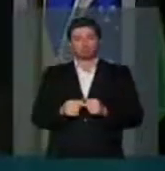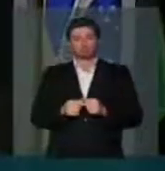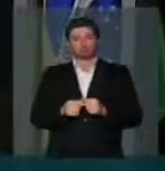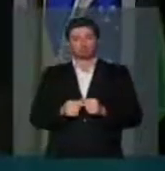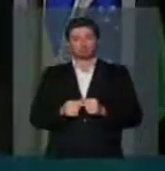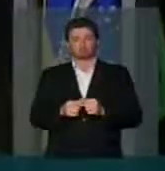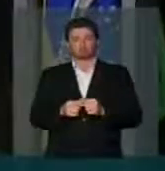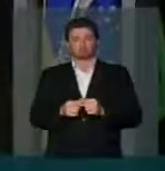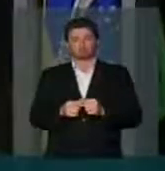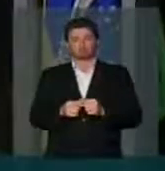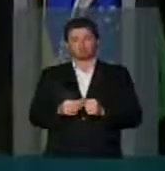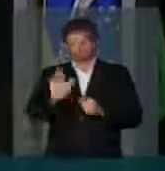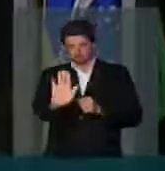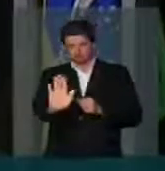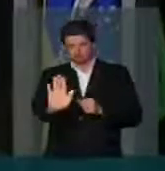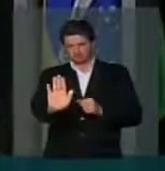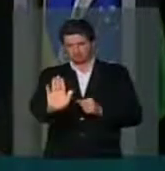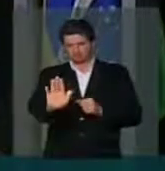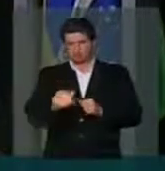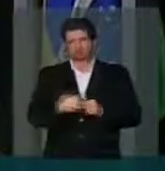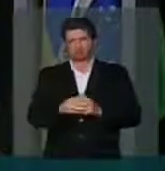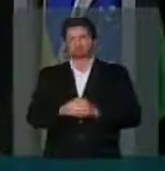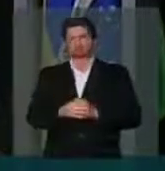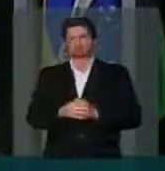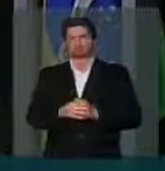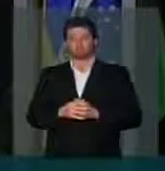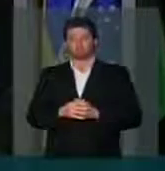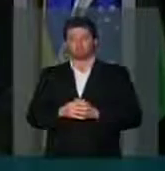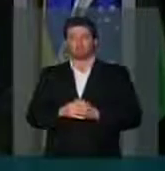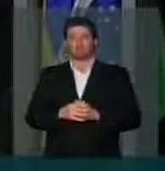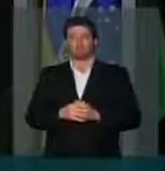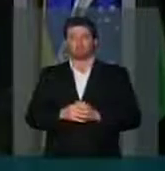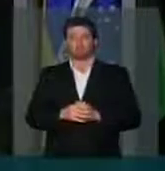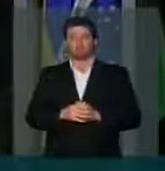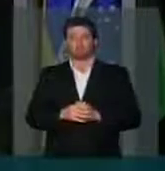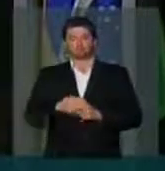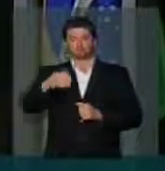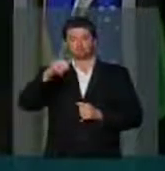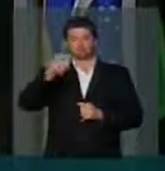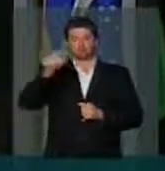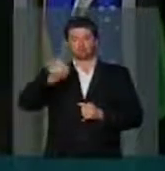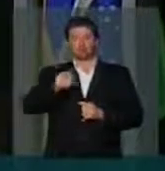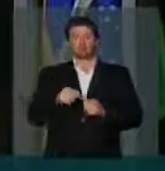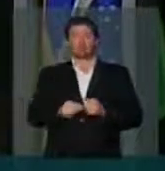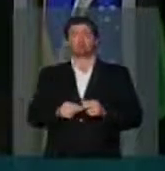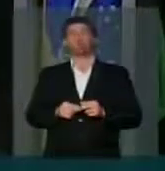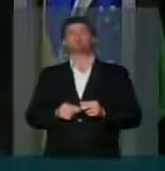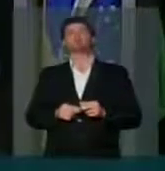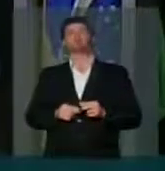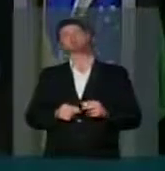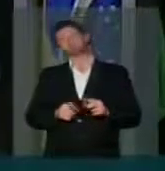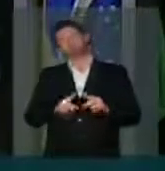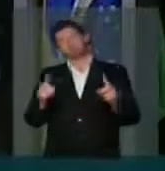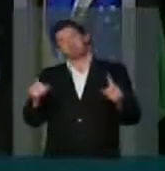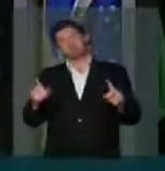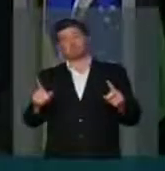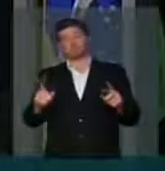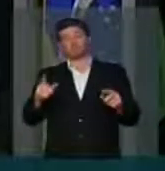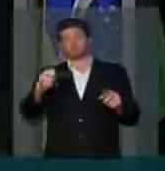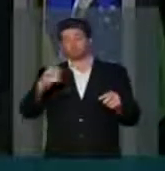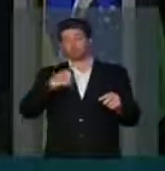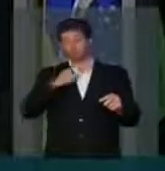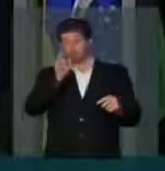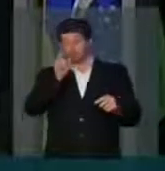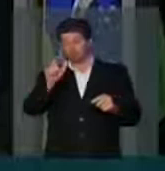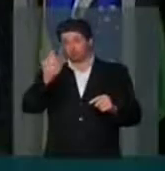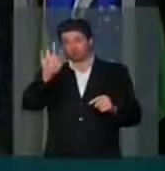deputado? Um minuto só para mim. Pois não. Caro deputado Max, mas nós temos a palavra do